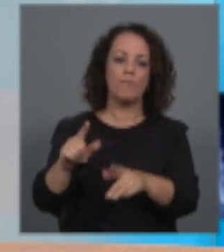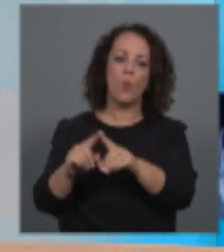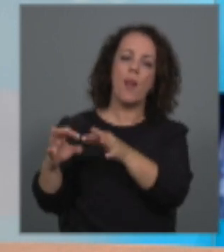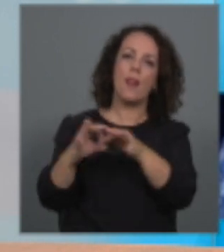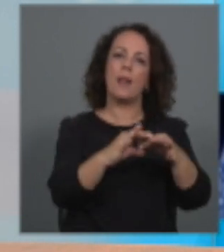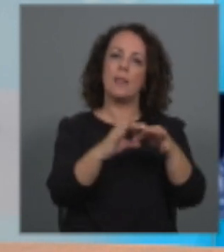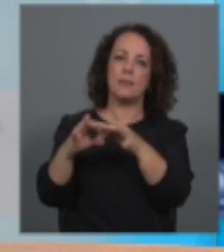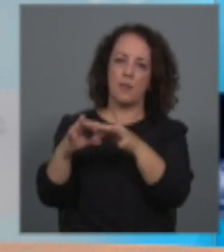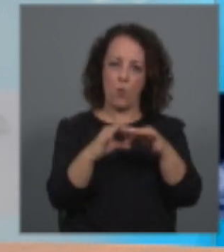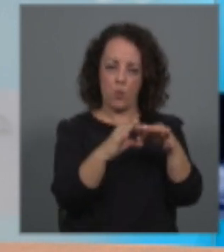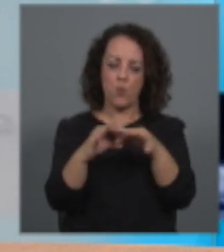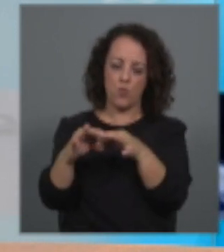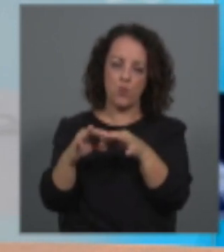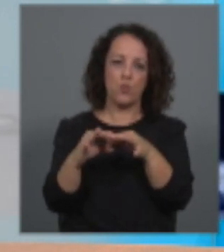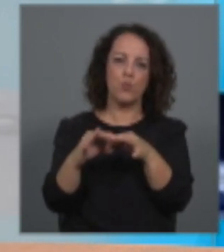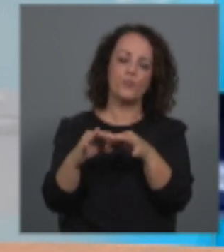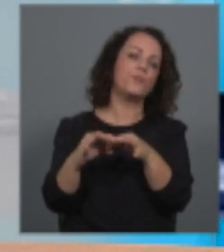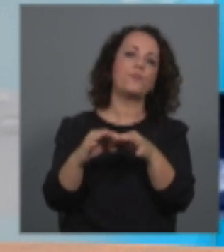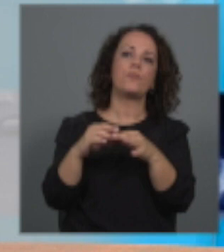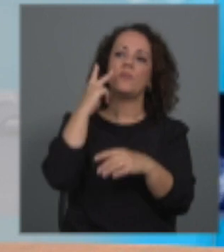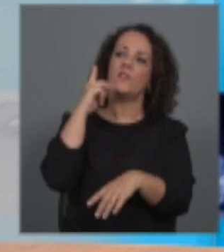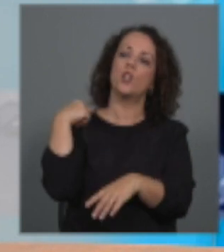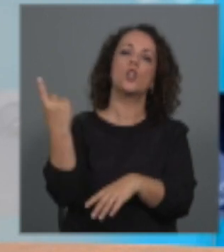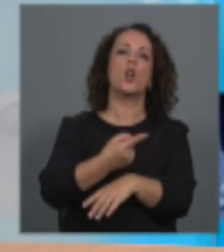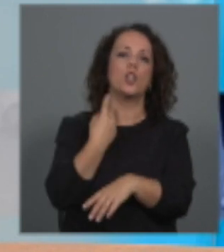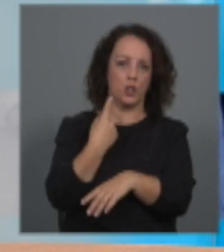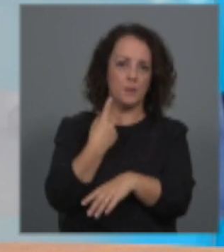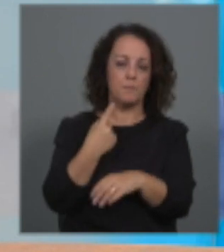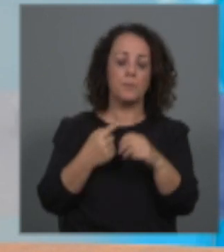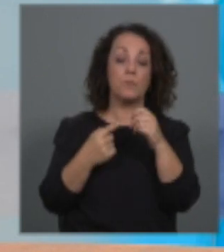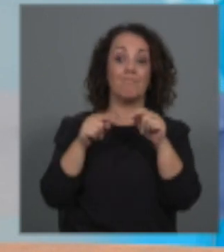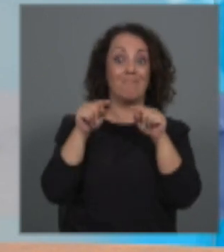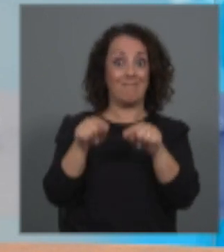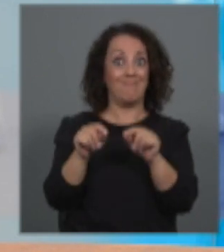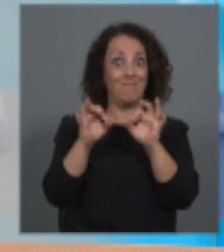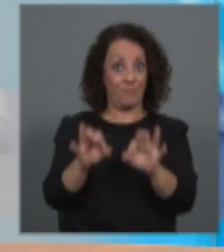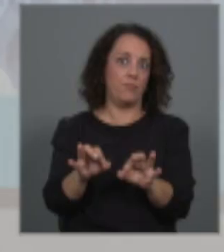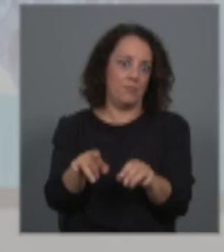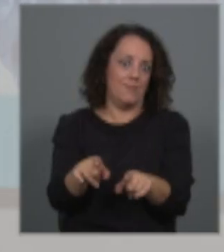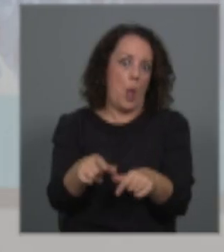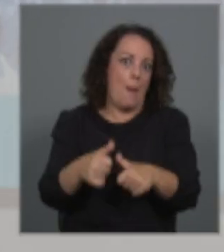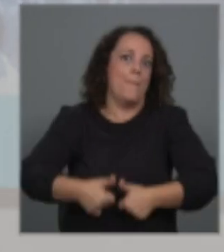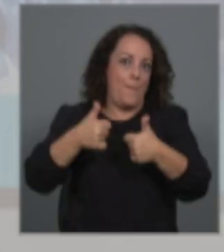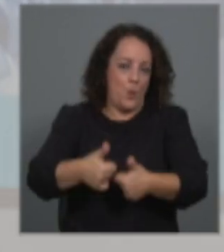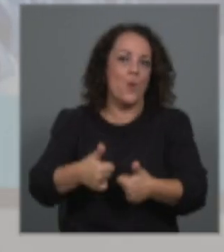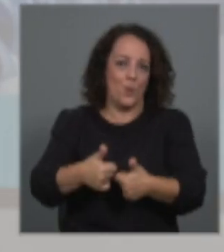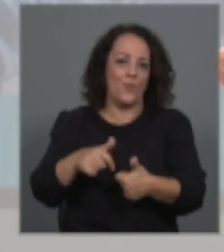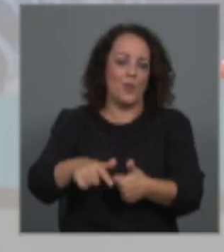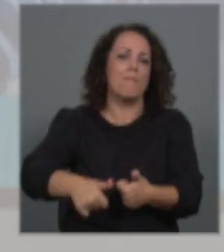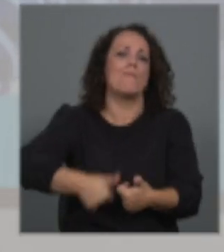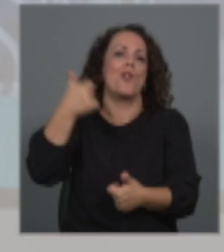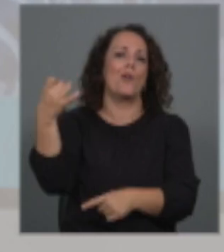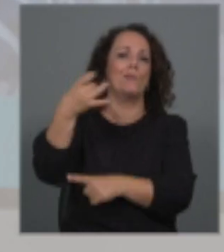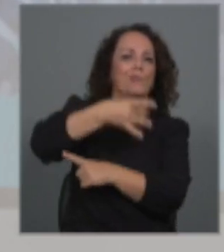de que tudo está ligado na nossa vida. Isto é bom e é melhor do que num